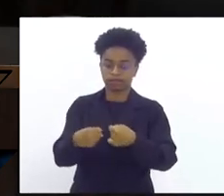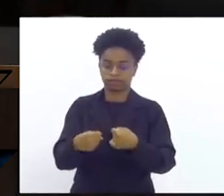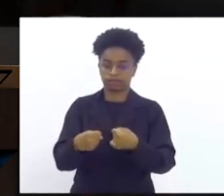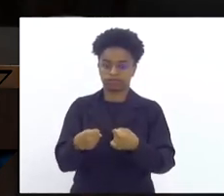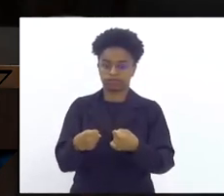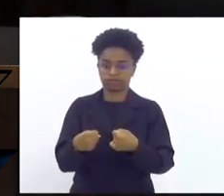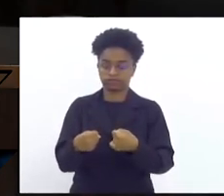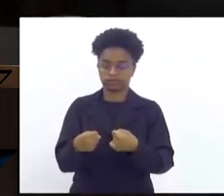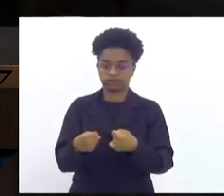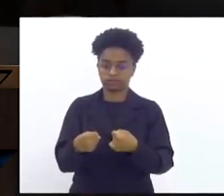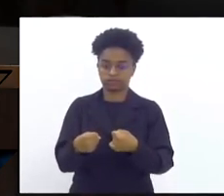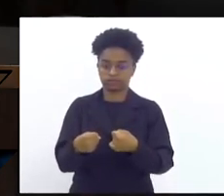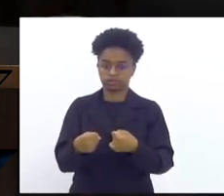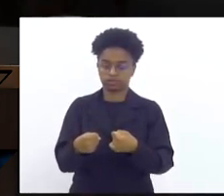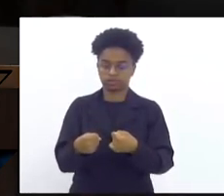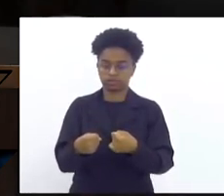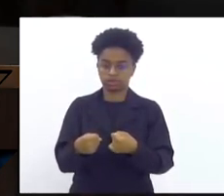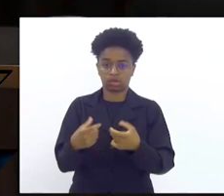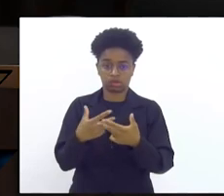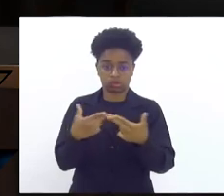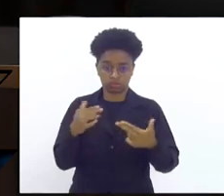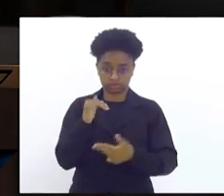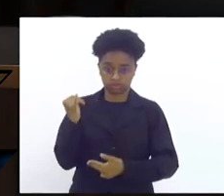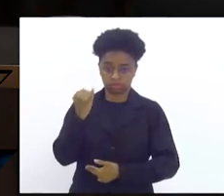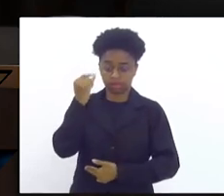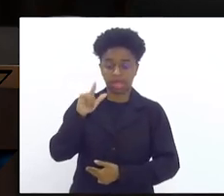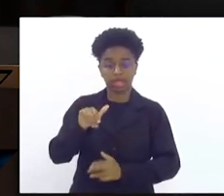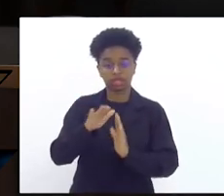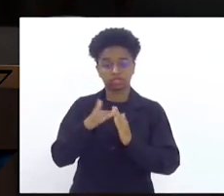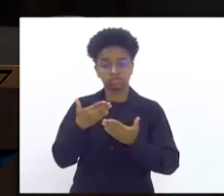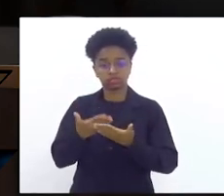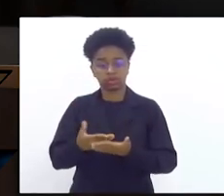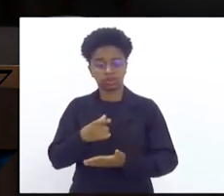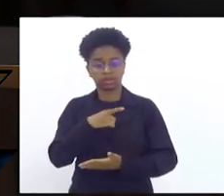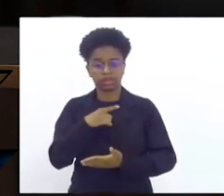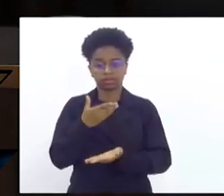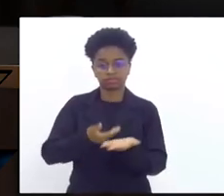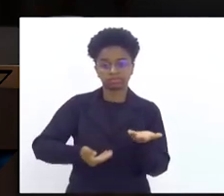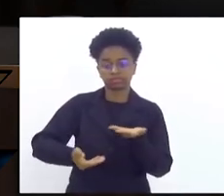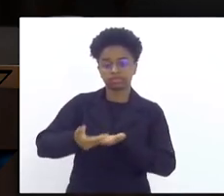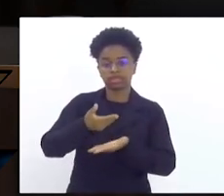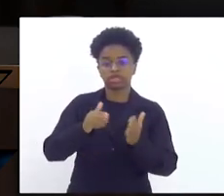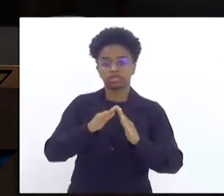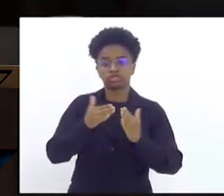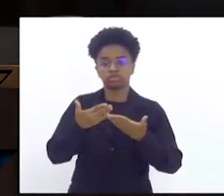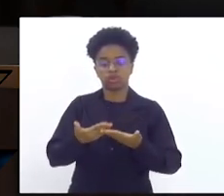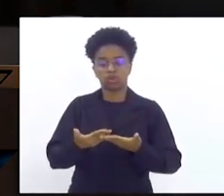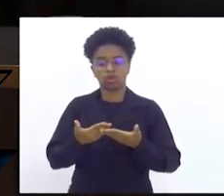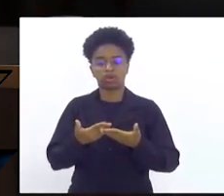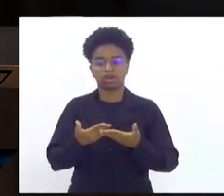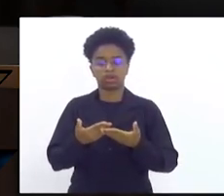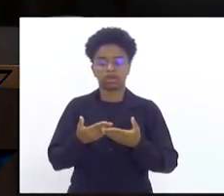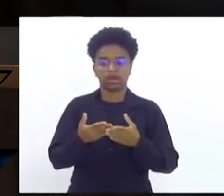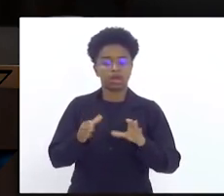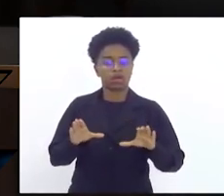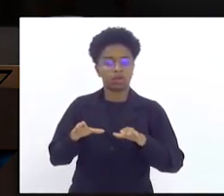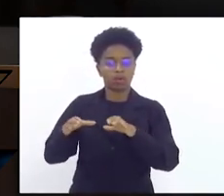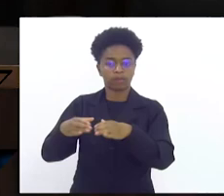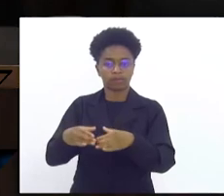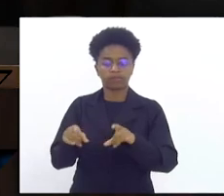é aquilo que é importante que é uma escola que tenha a integração escola comunidade a valorização